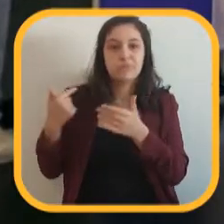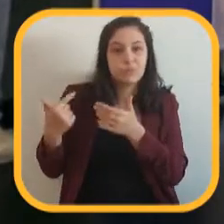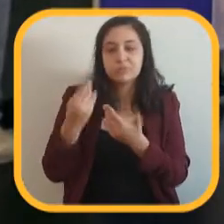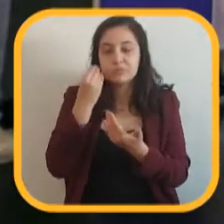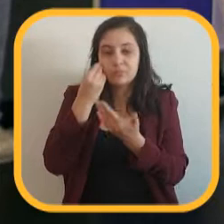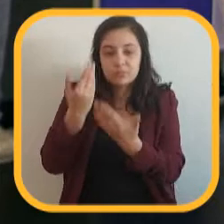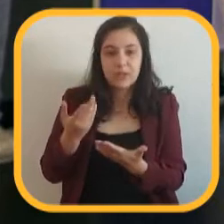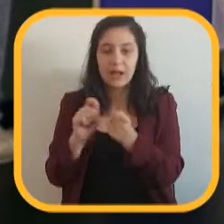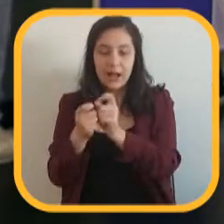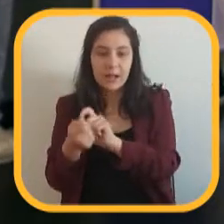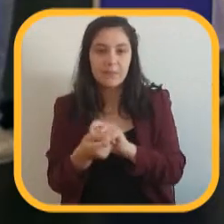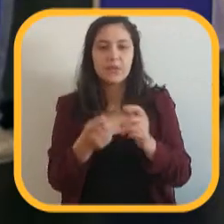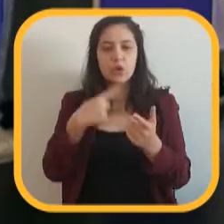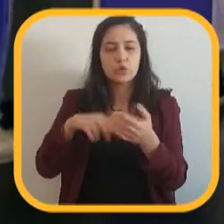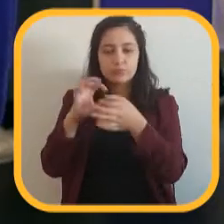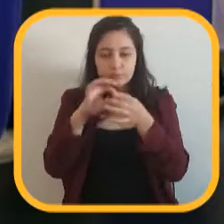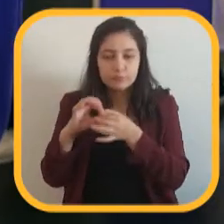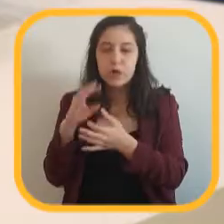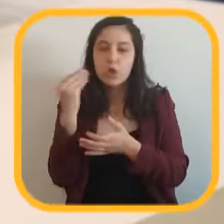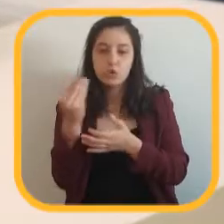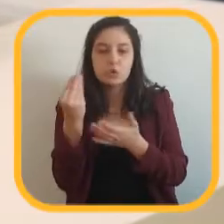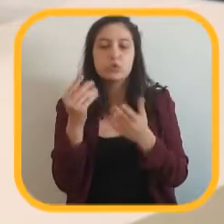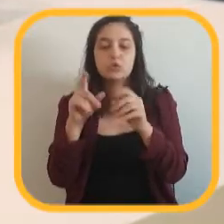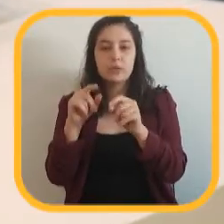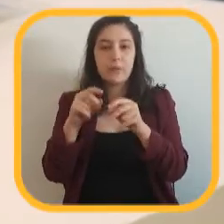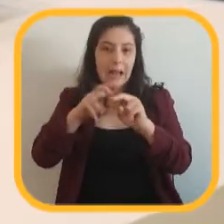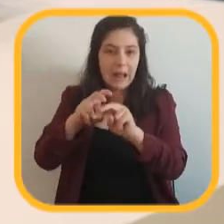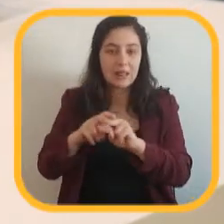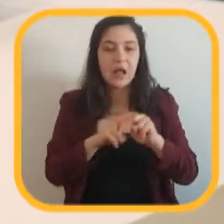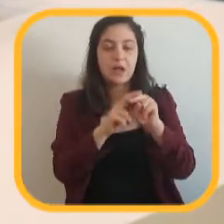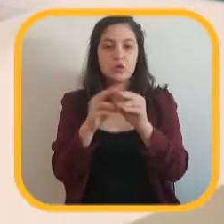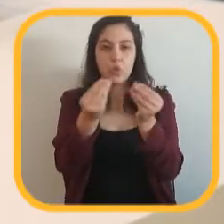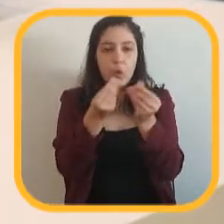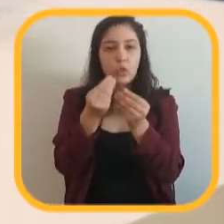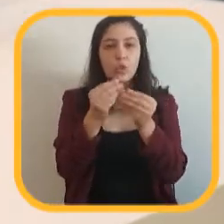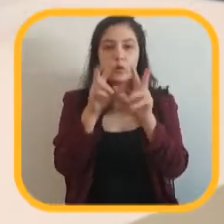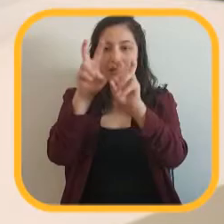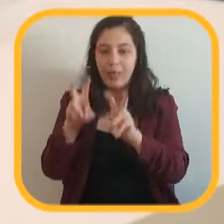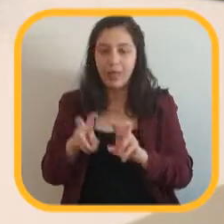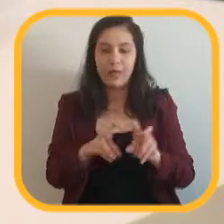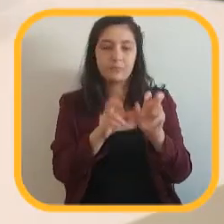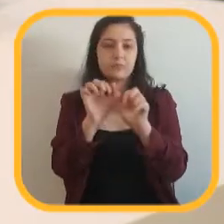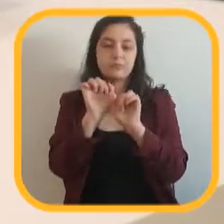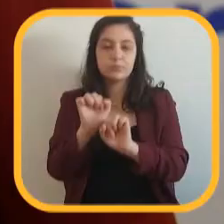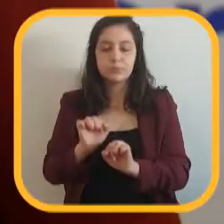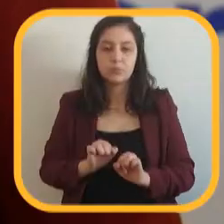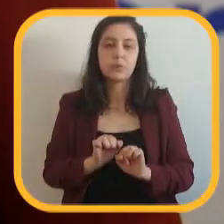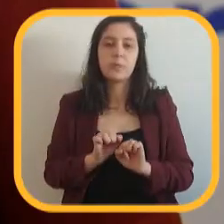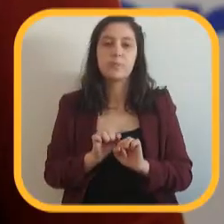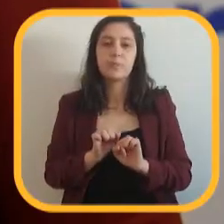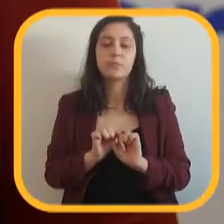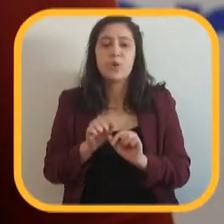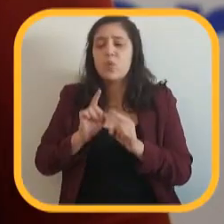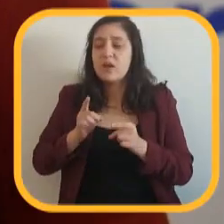e tentamos sempre que possível coordenar e ligar os nossos alunos e as nossas cadeiras e os conteúdos das nossas cadeiras, das nossas unidades